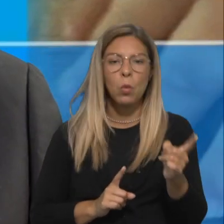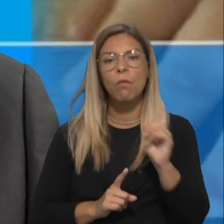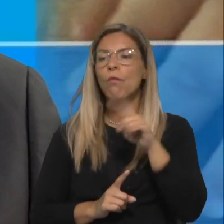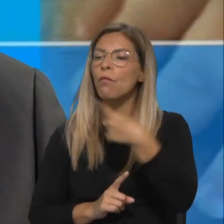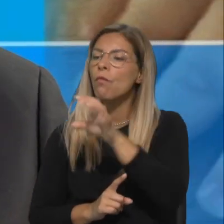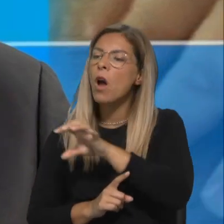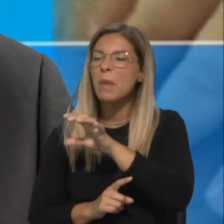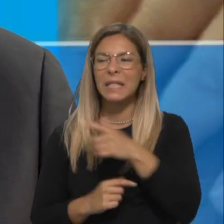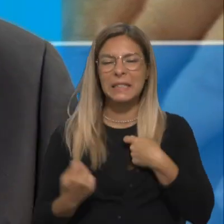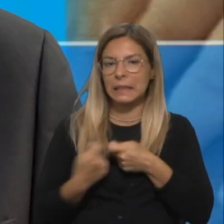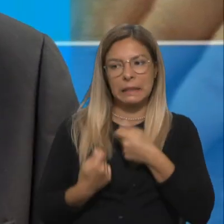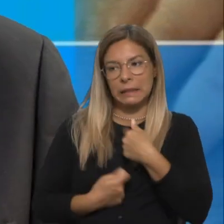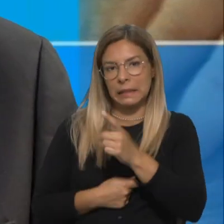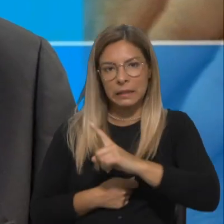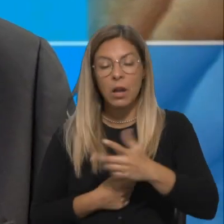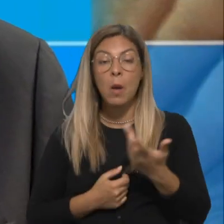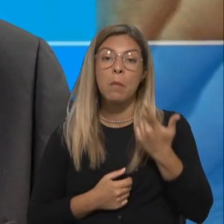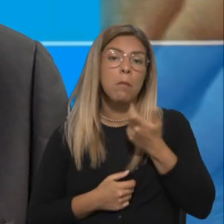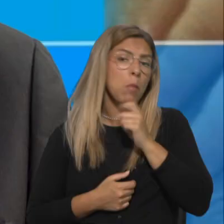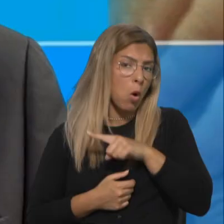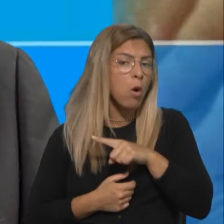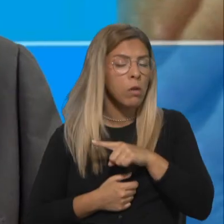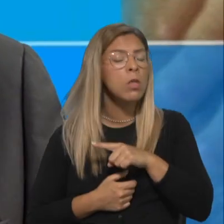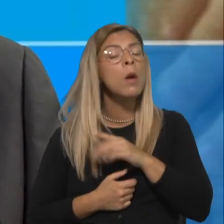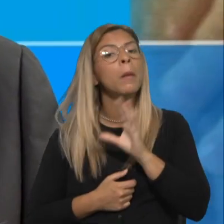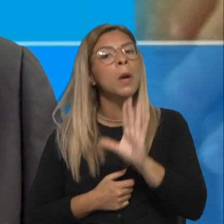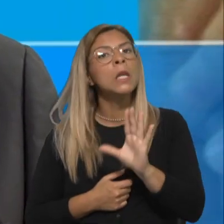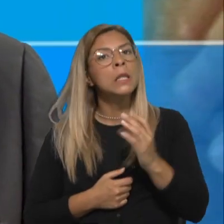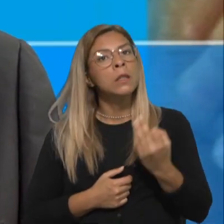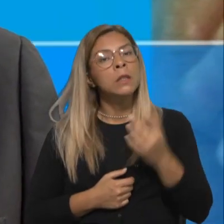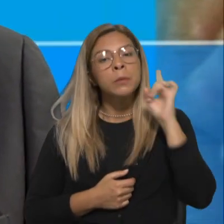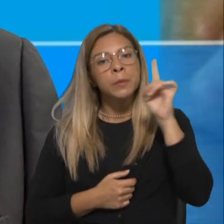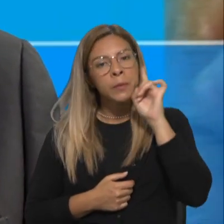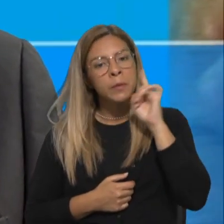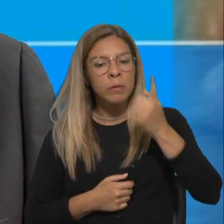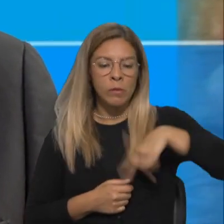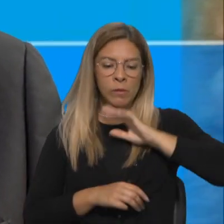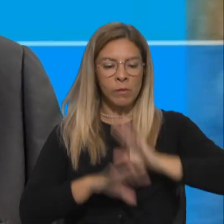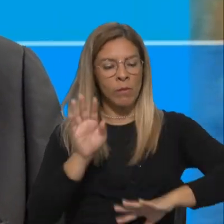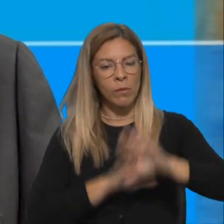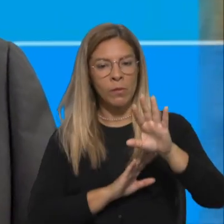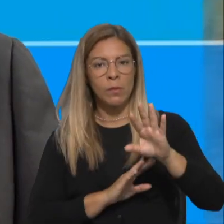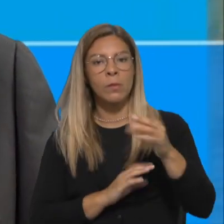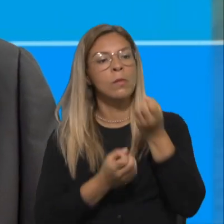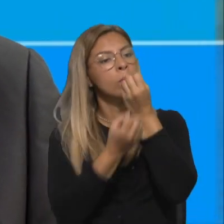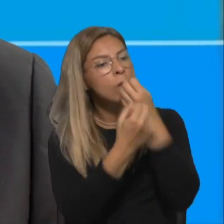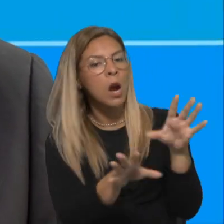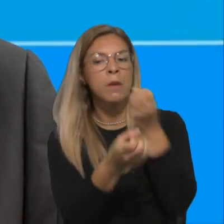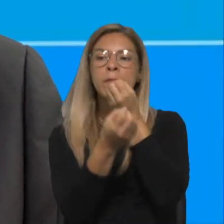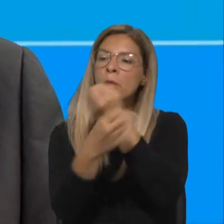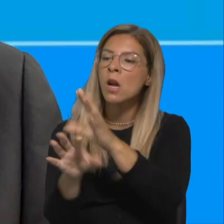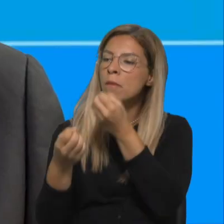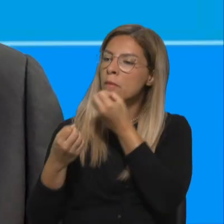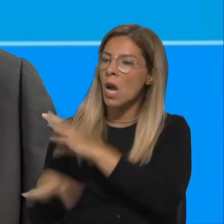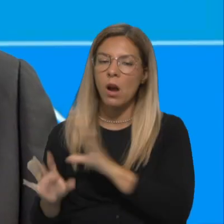num movimento, não estar noutro. E penso também outra coisa que é importante e que também procuramos fazer é que não se perca, pelo facto de estar a